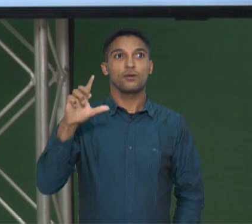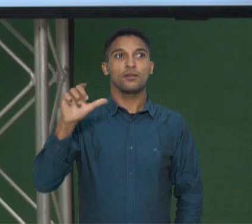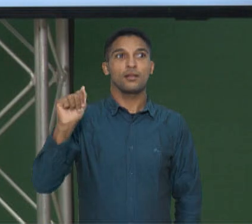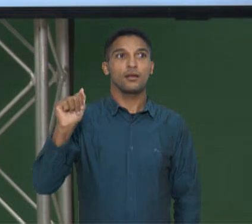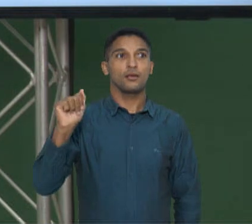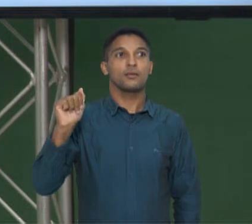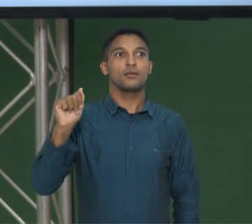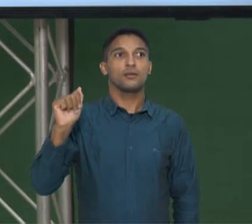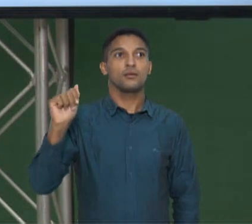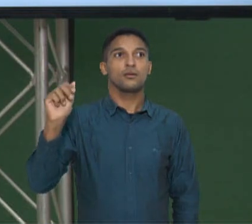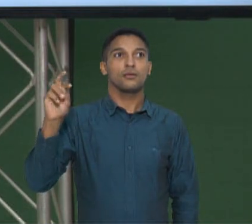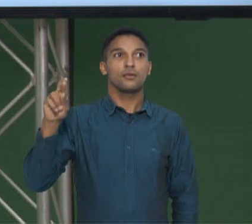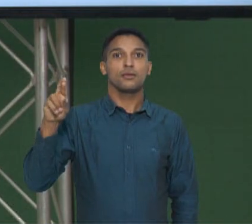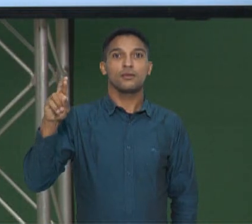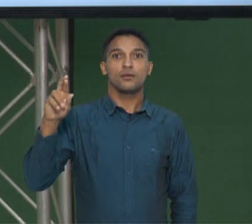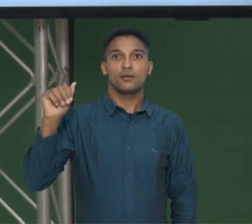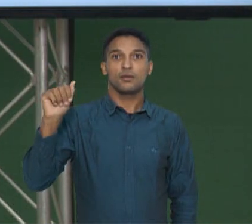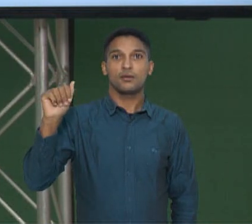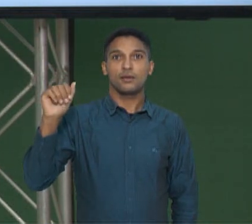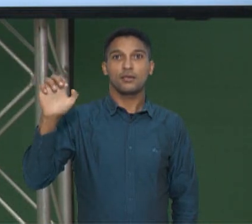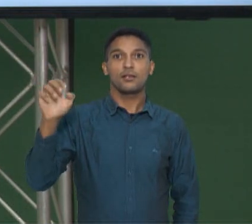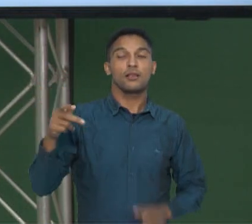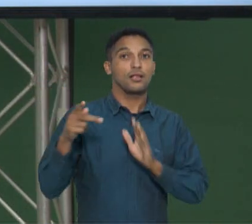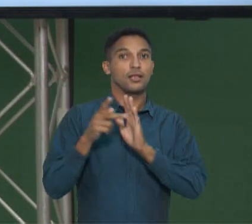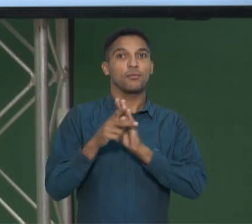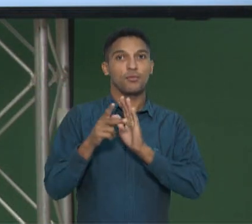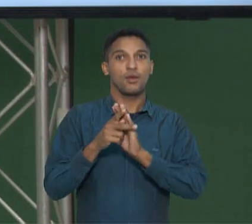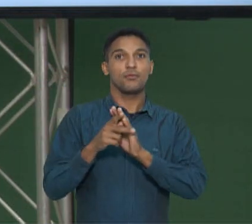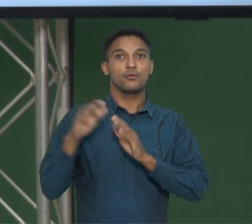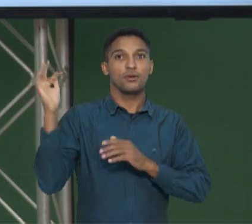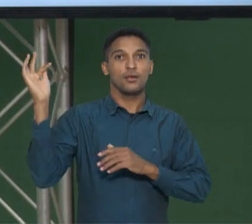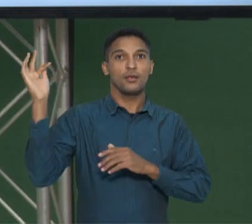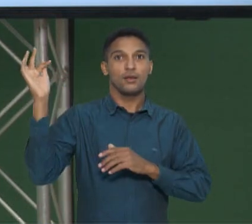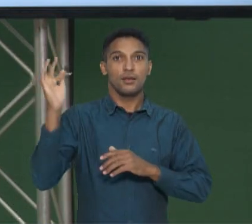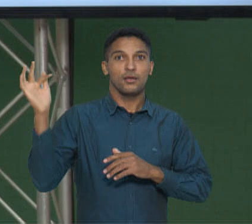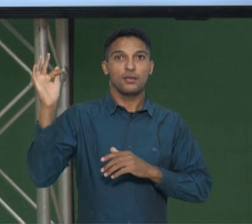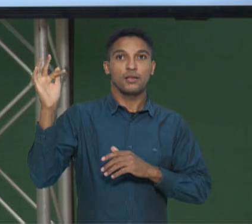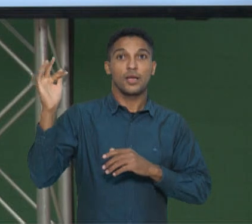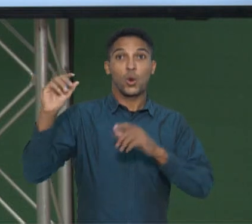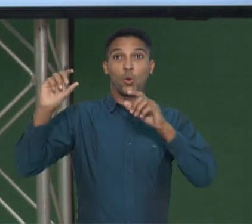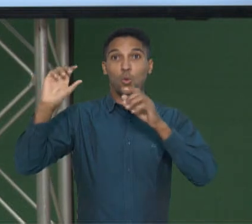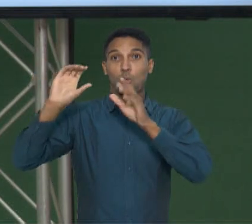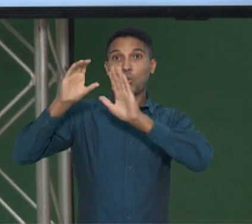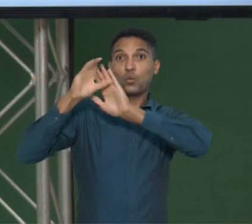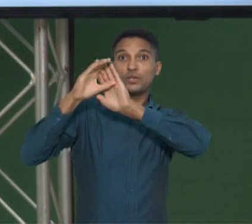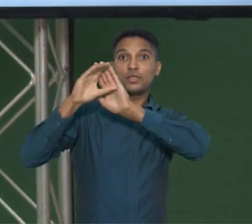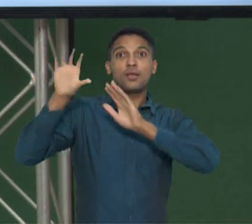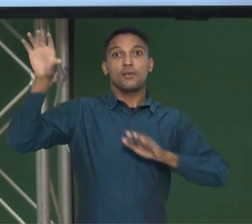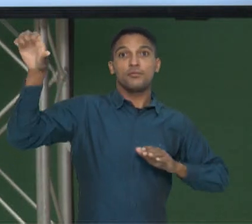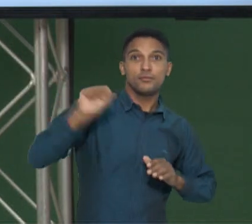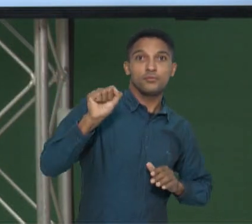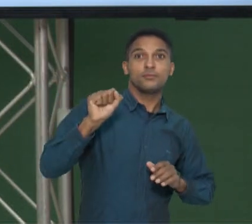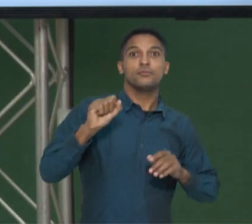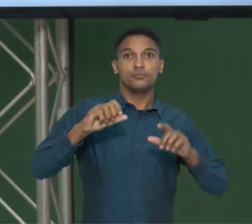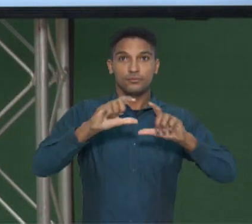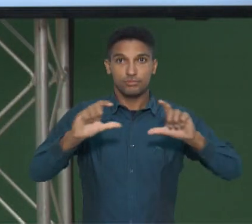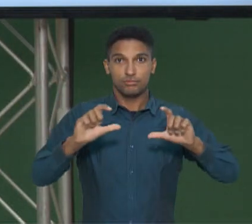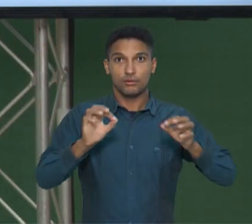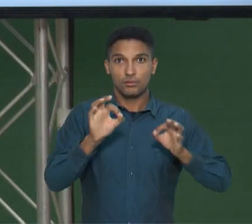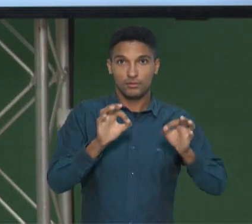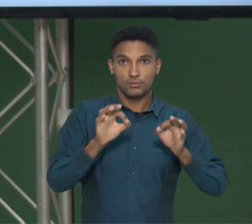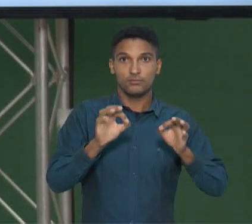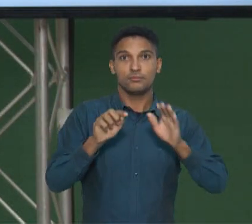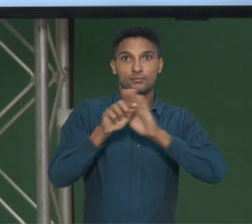ok? Os dois conceitos se associam ao verbo desfrutar. Porém, neste contexto, preste atenção ao enunciado. Qual é